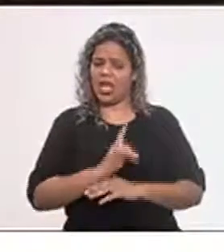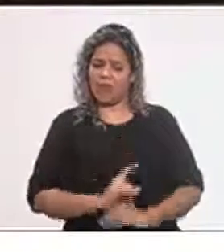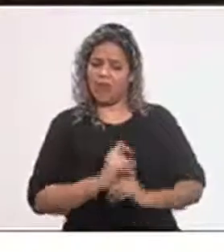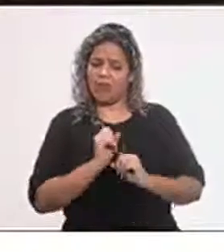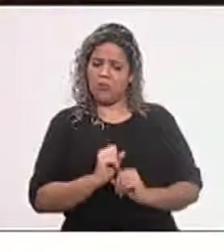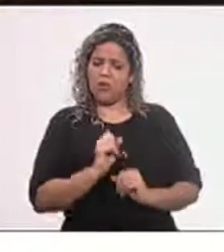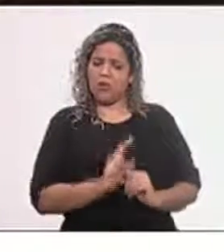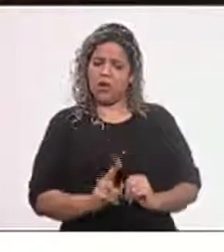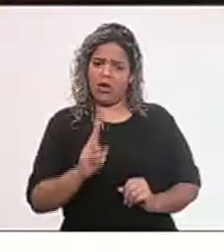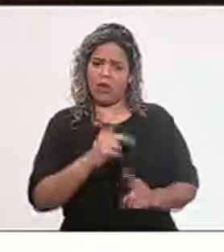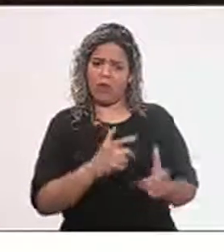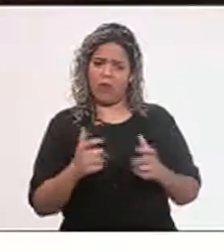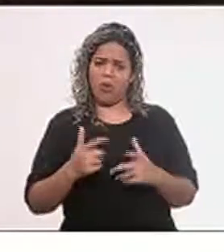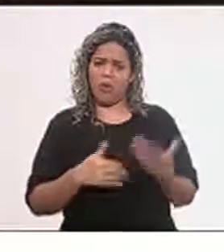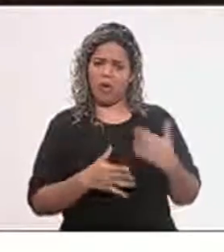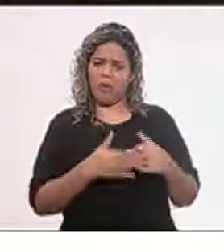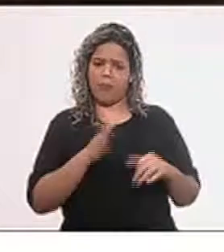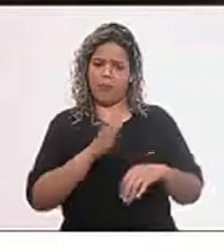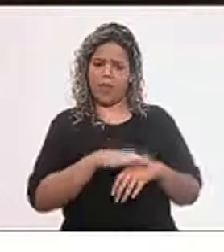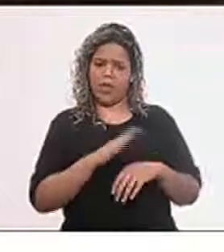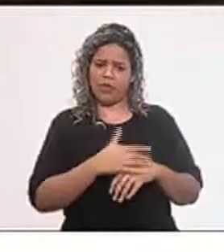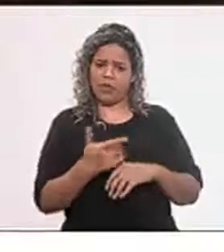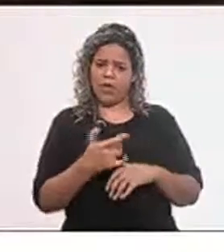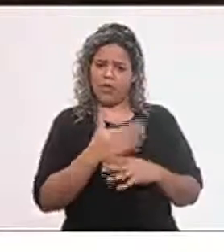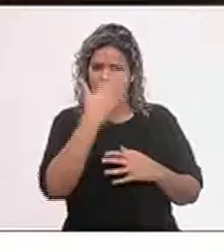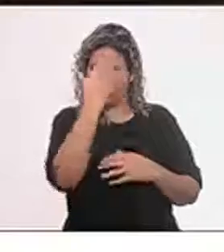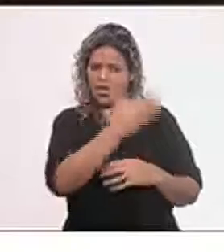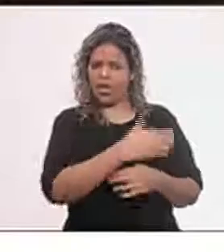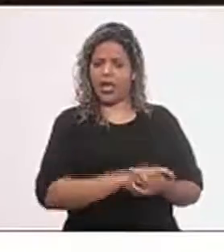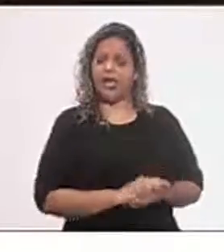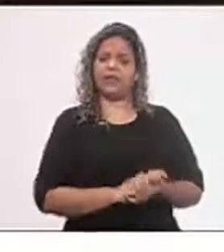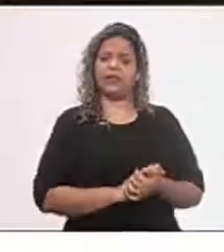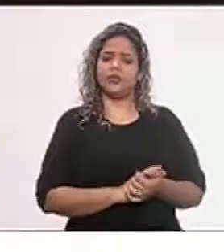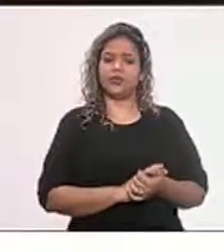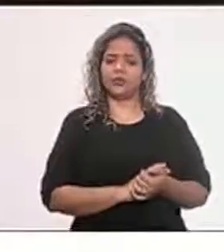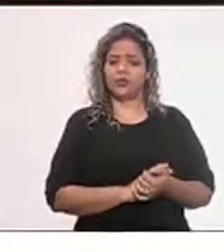sim, ser morto com a sua própria arma. Muito obrigada, senhor presidente. Vai dar uma parte, deputado?